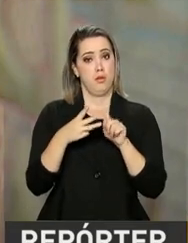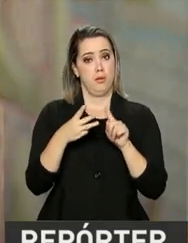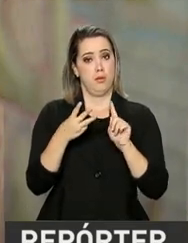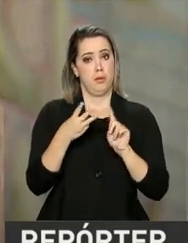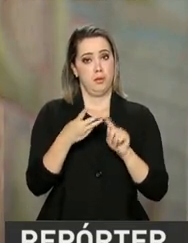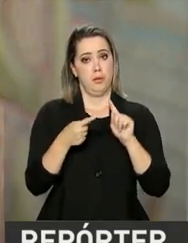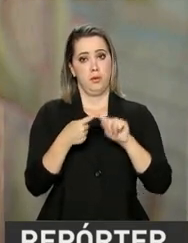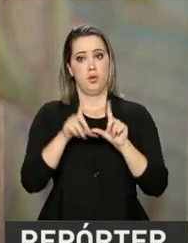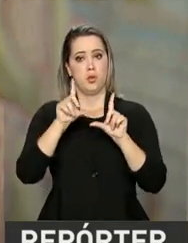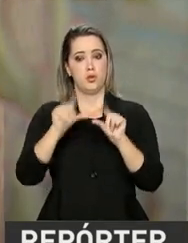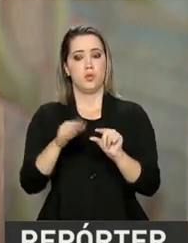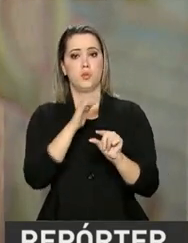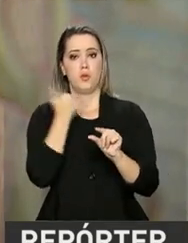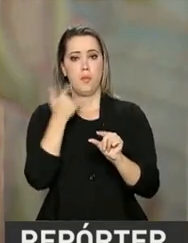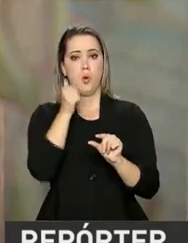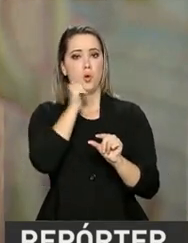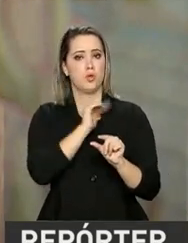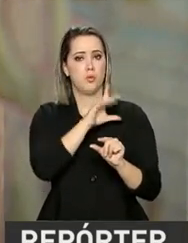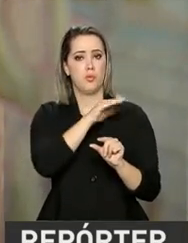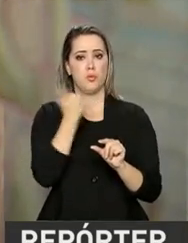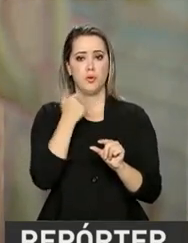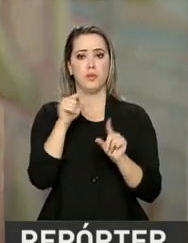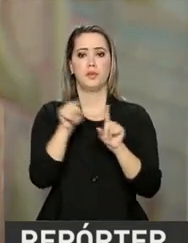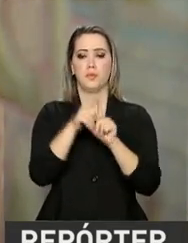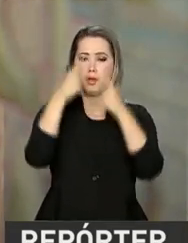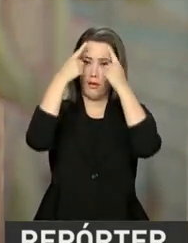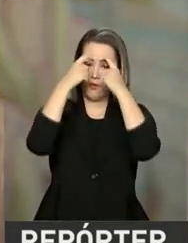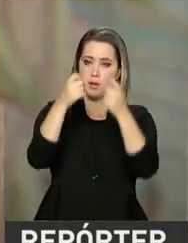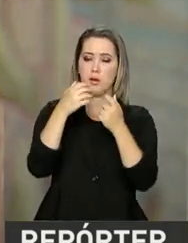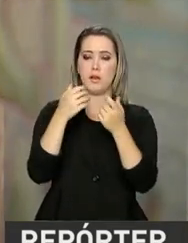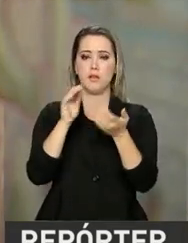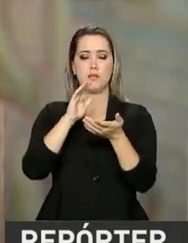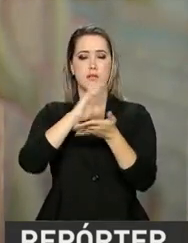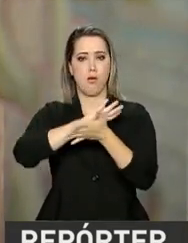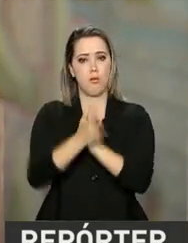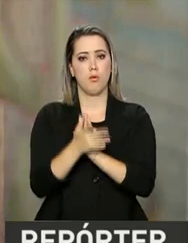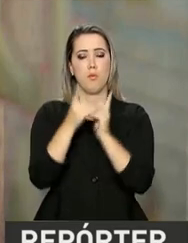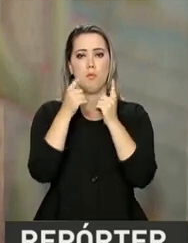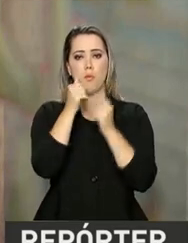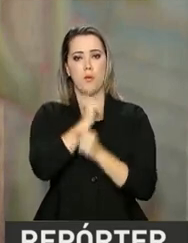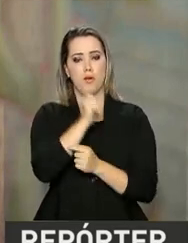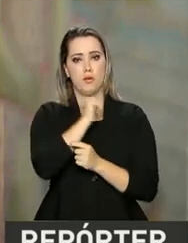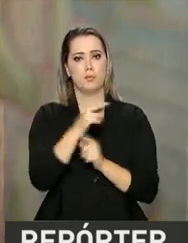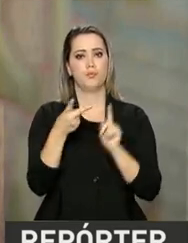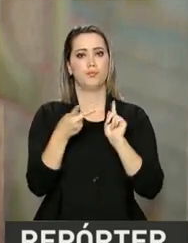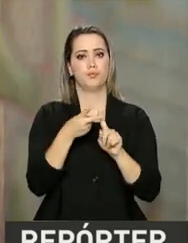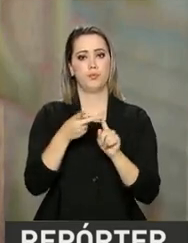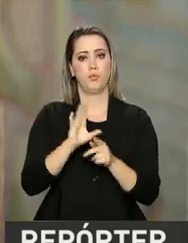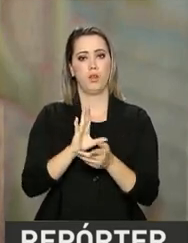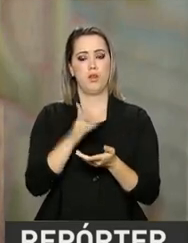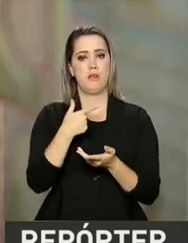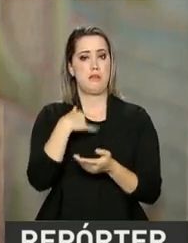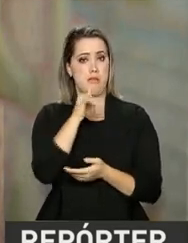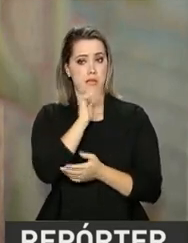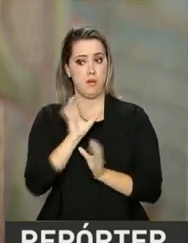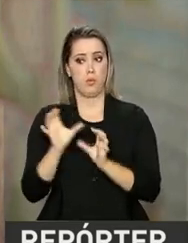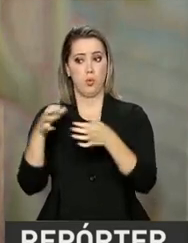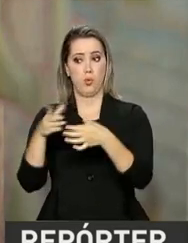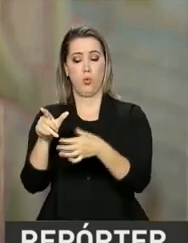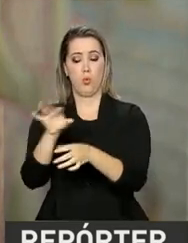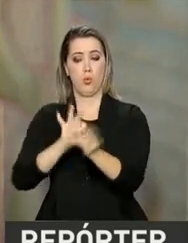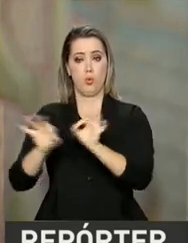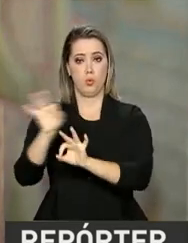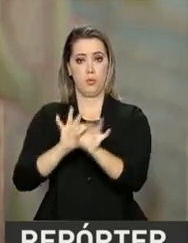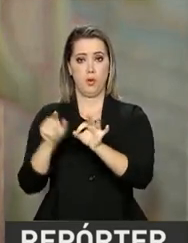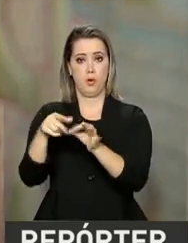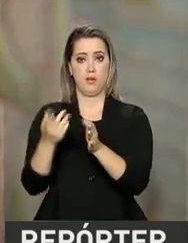redução de homicídios feminicídios e da violência contra mulher o combate à criminalidade transnacional ligada à quadrilhas que atuam no